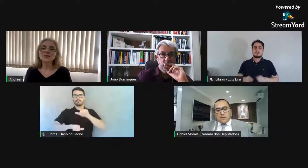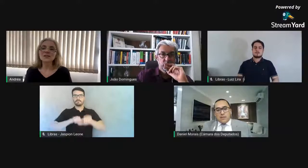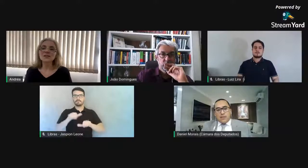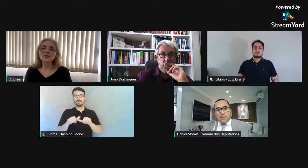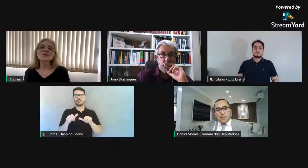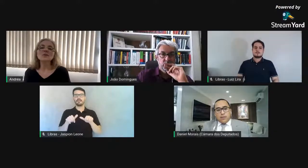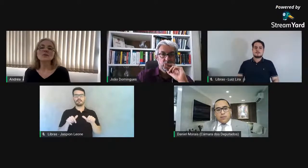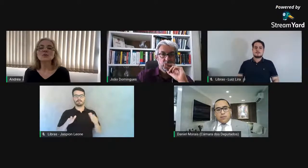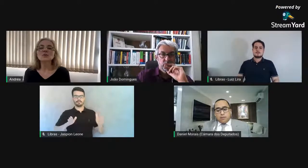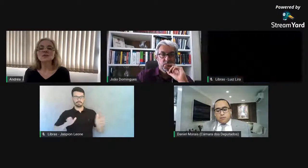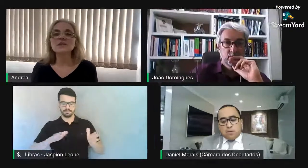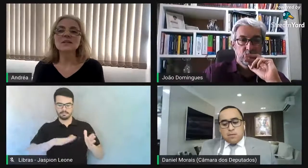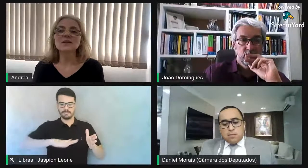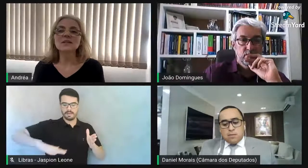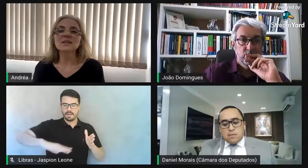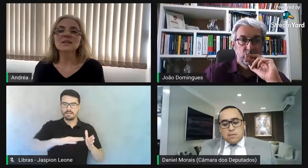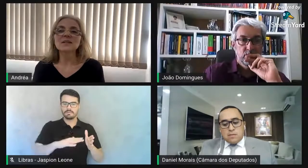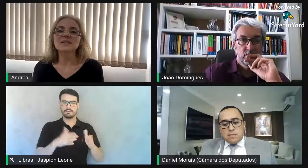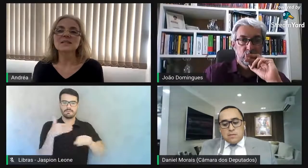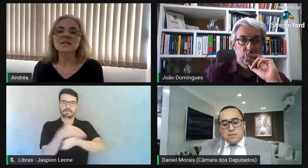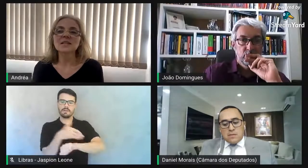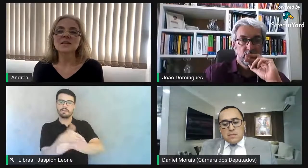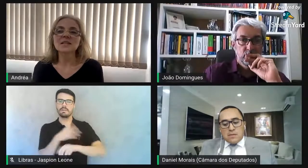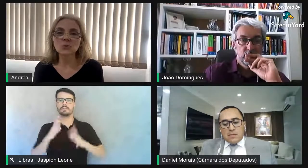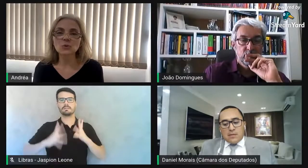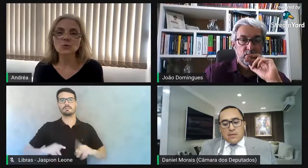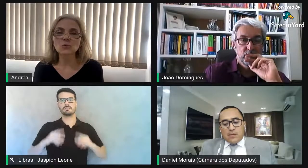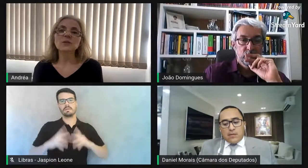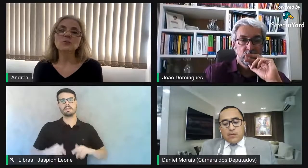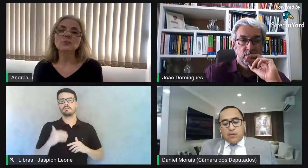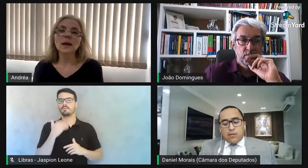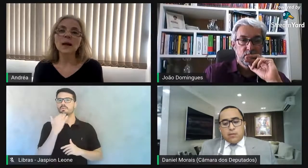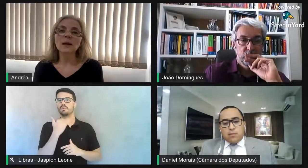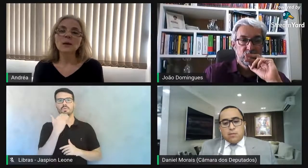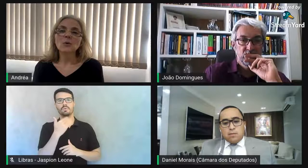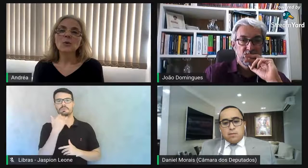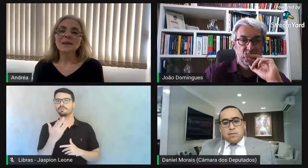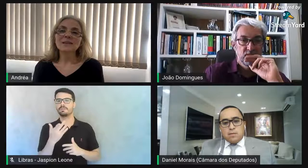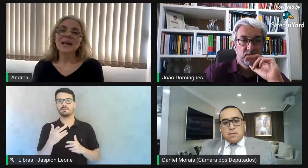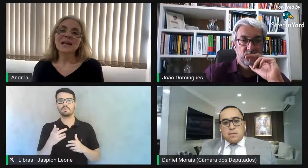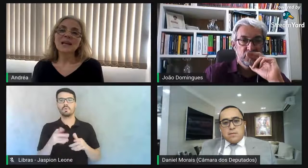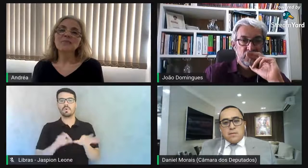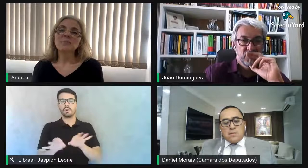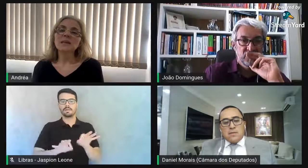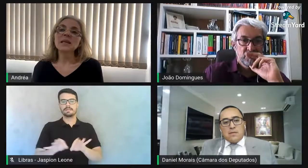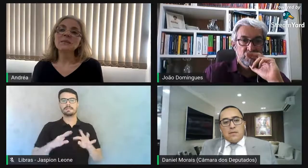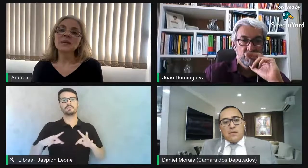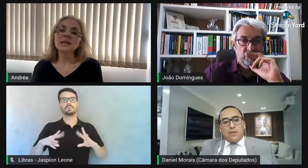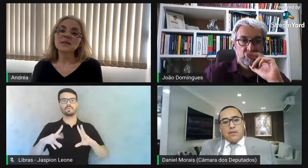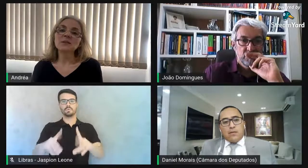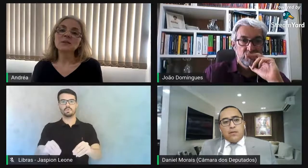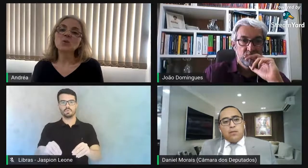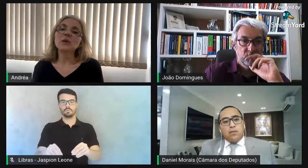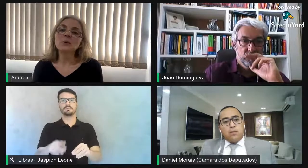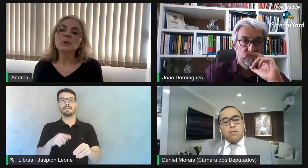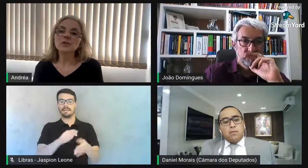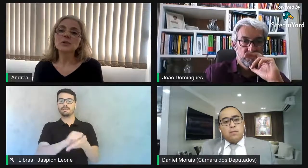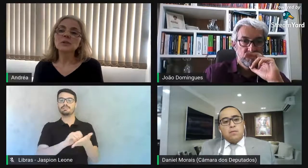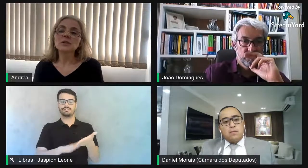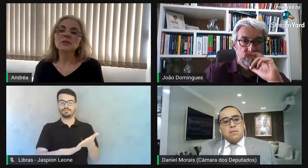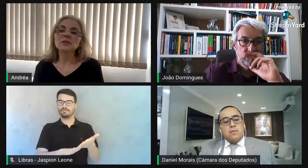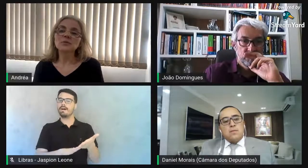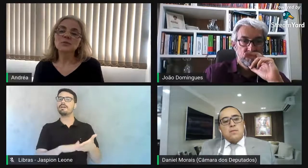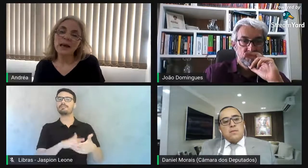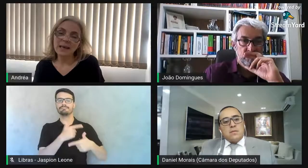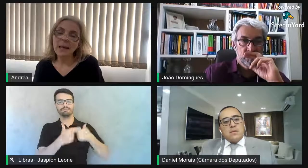metragem, e a gente não conseguiu fazer esse desenho todo. Então, foi uma tarefa bem hercúlea